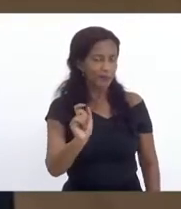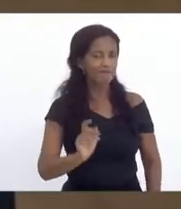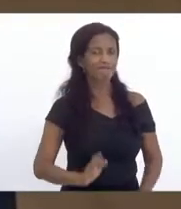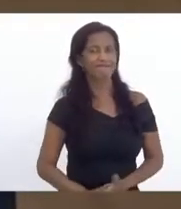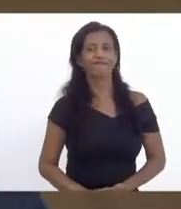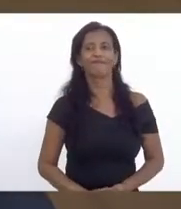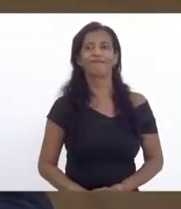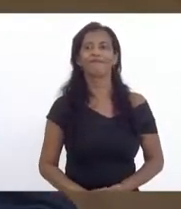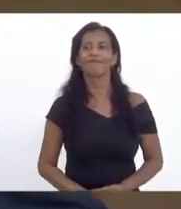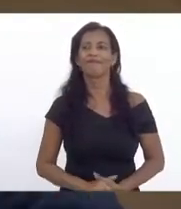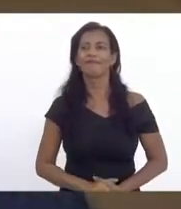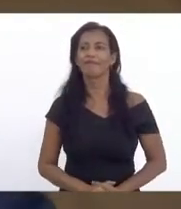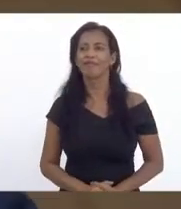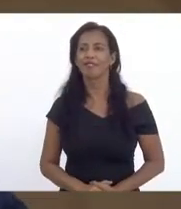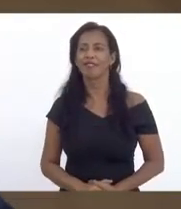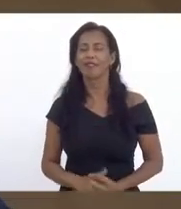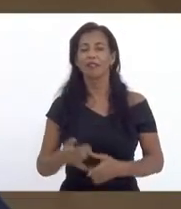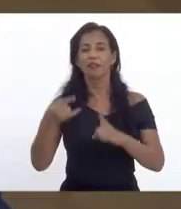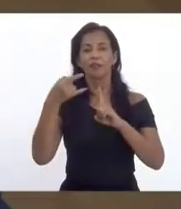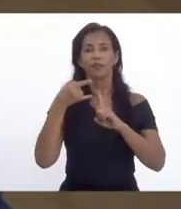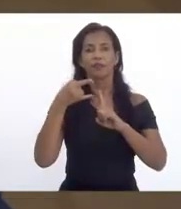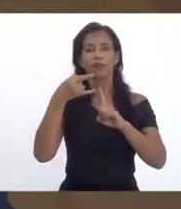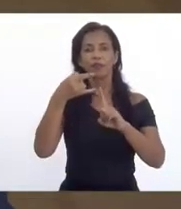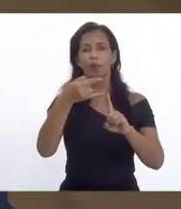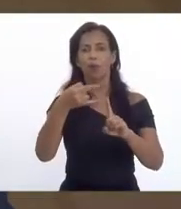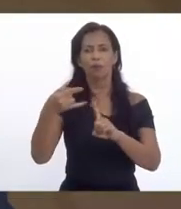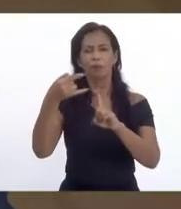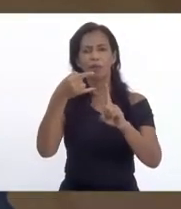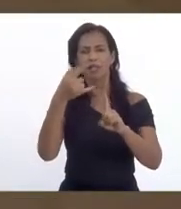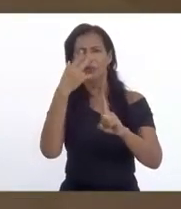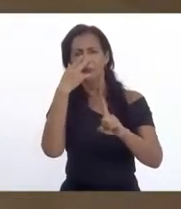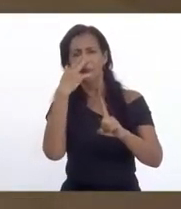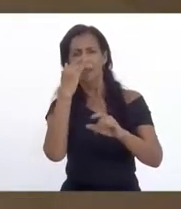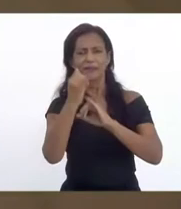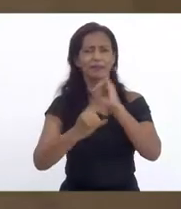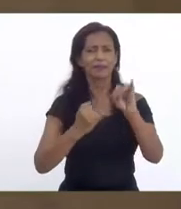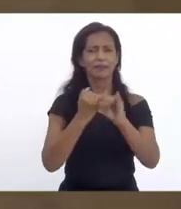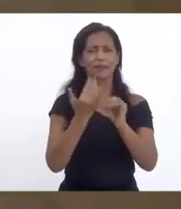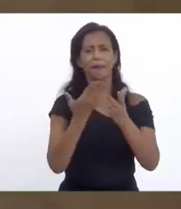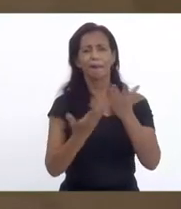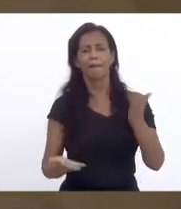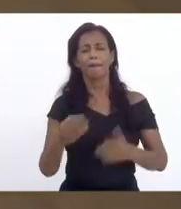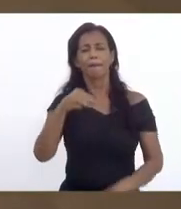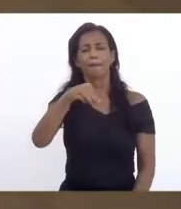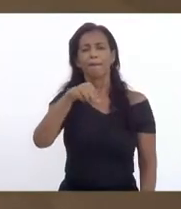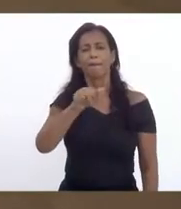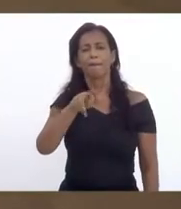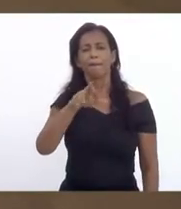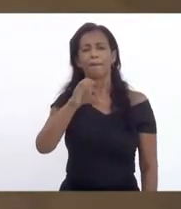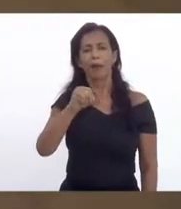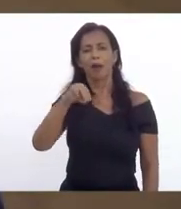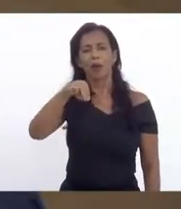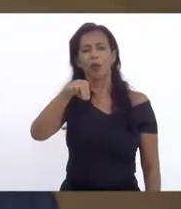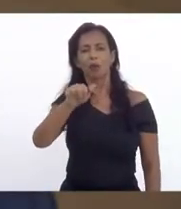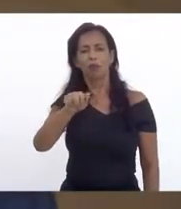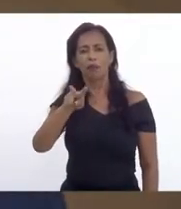convidar, que esteve virtualmente, depois perdeu o sinal, Marco Navega, da